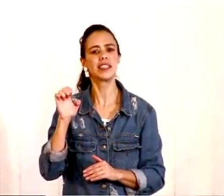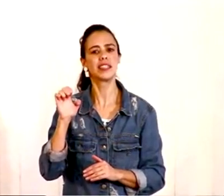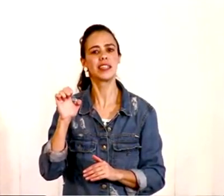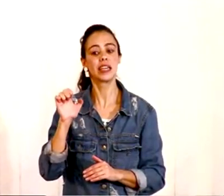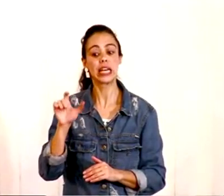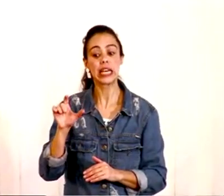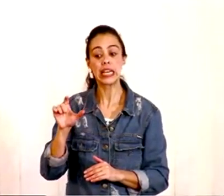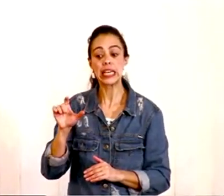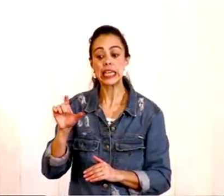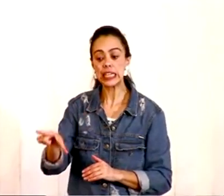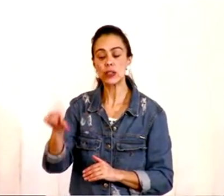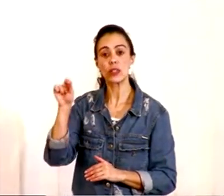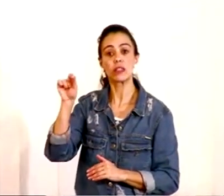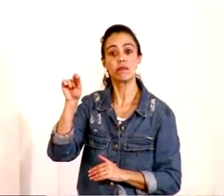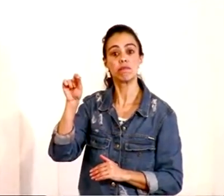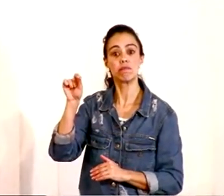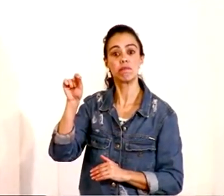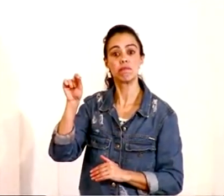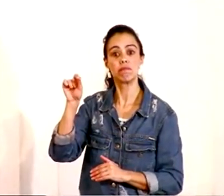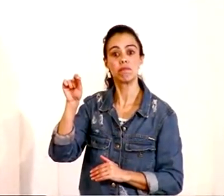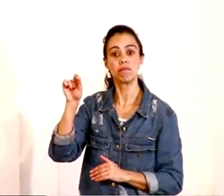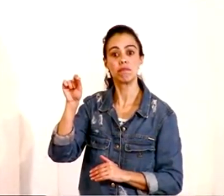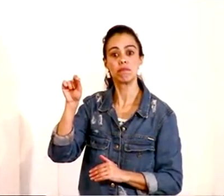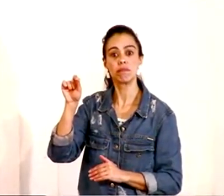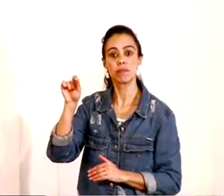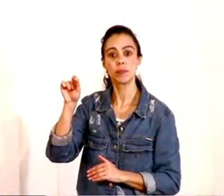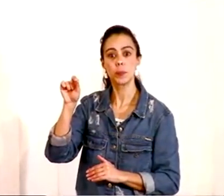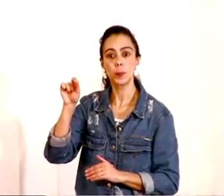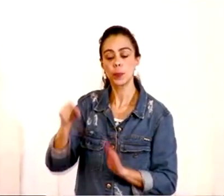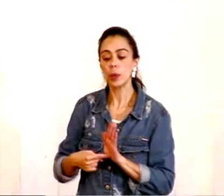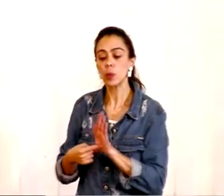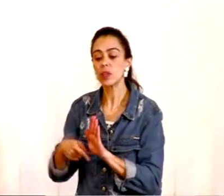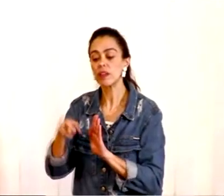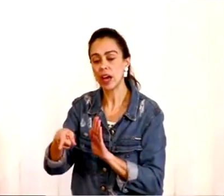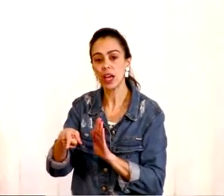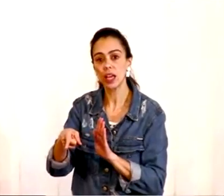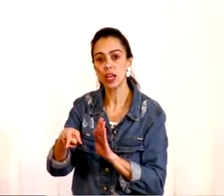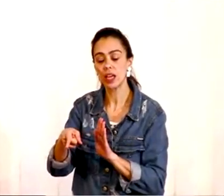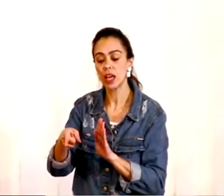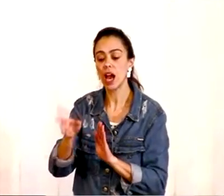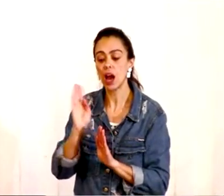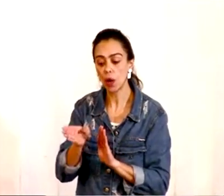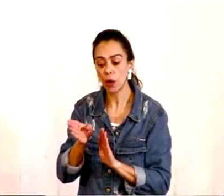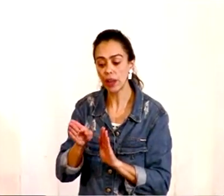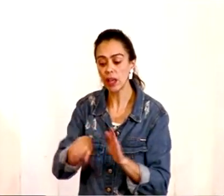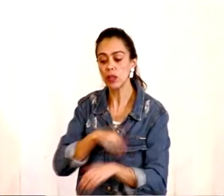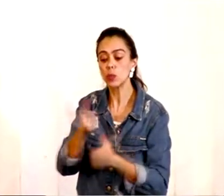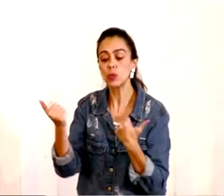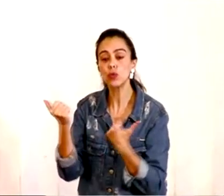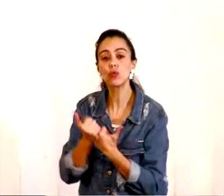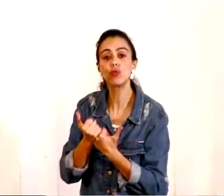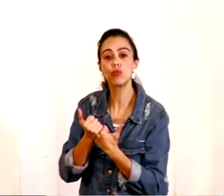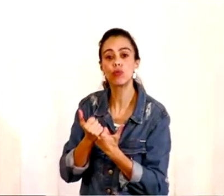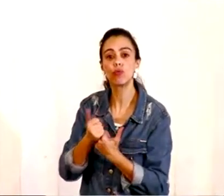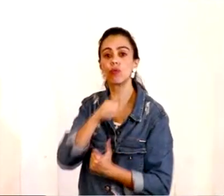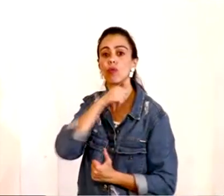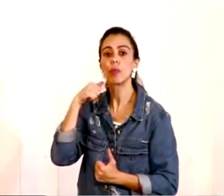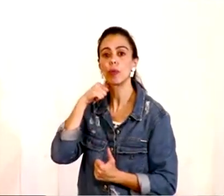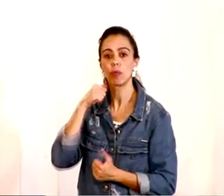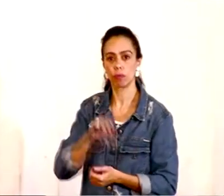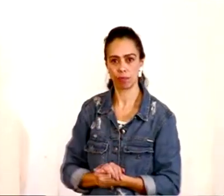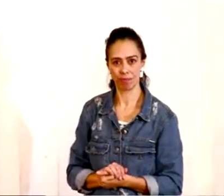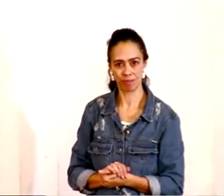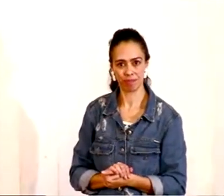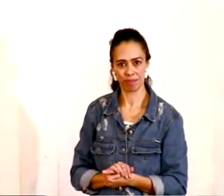então designado para assumir o lugar de Abel. E Sete teve um outro